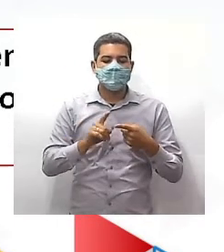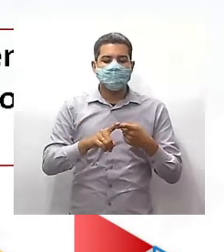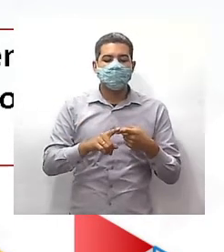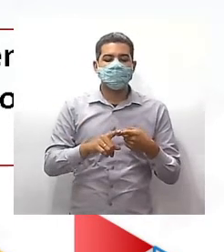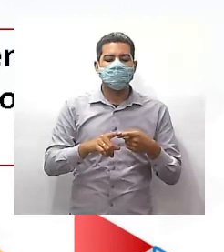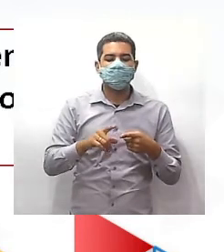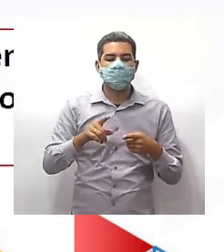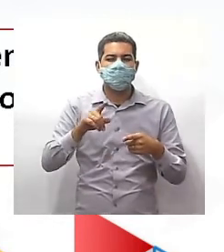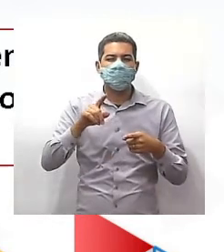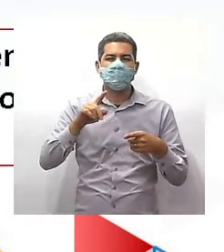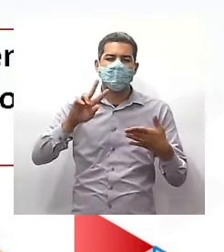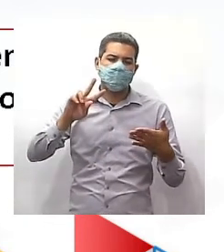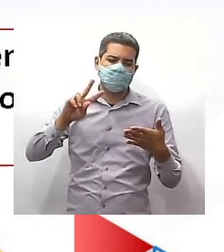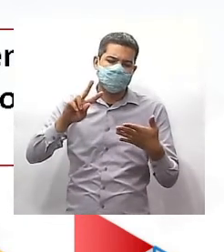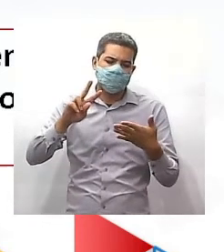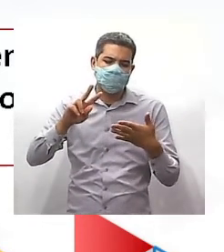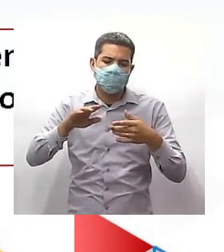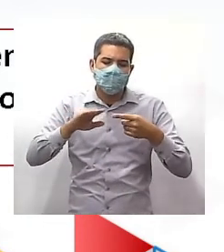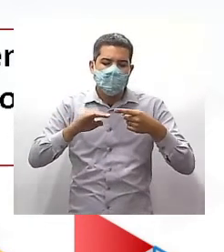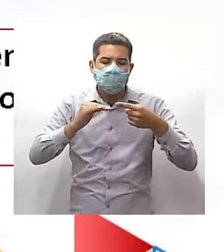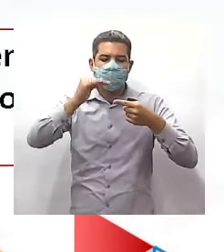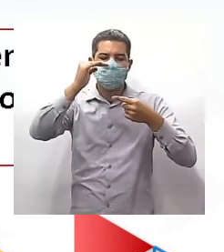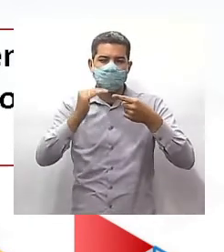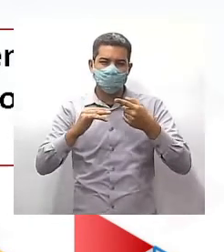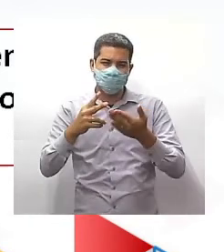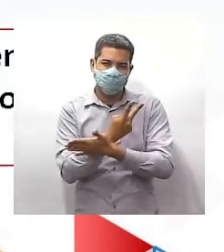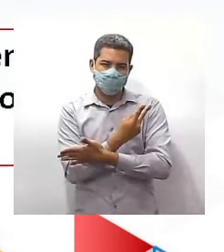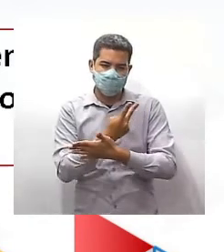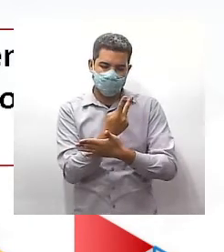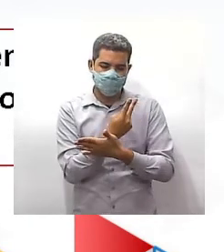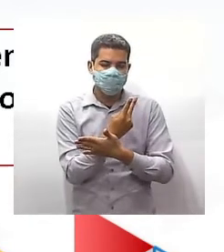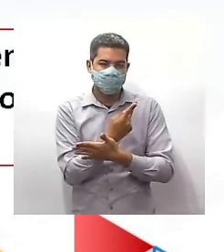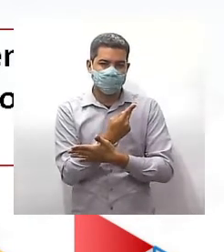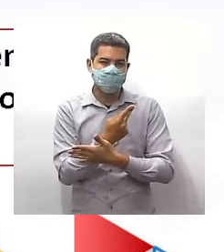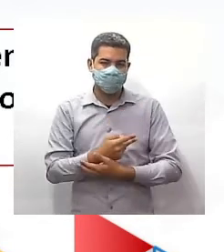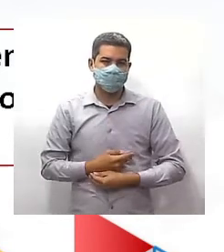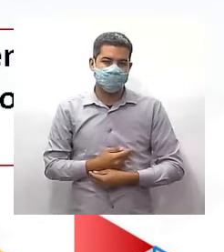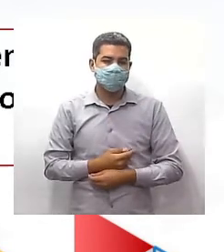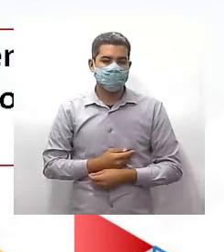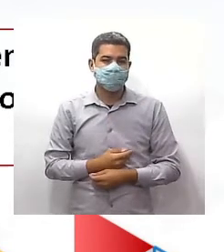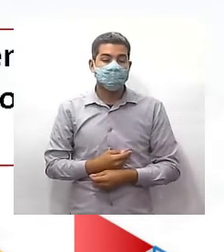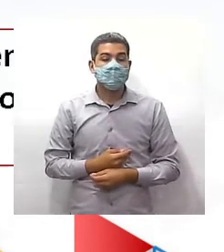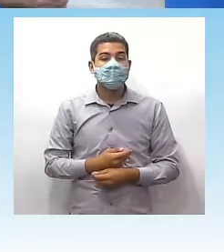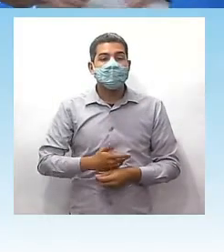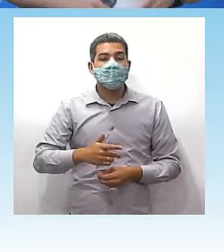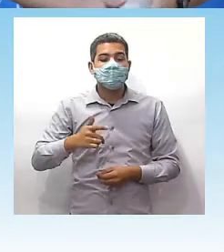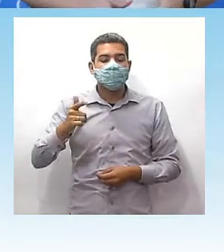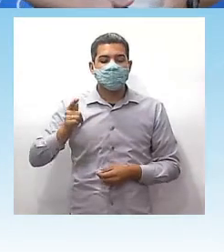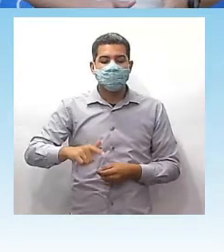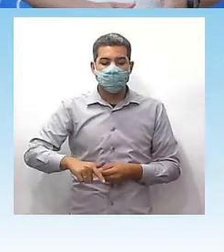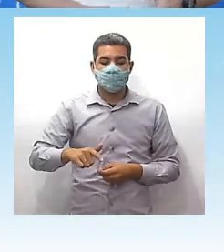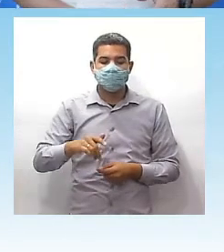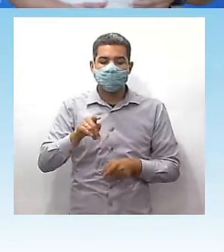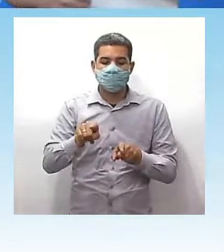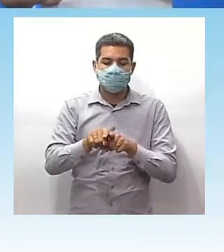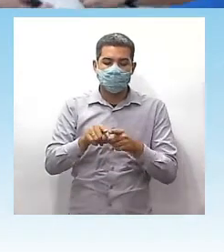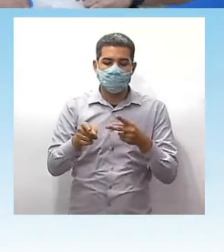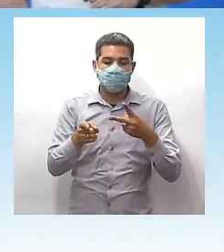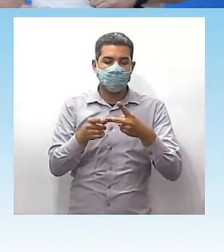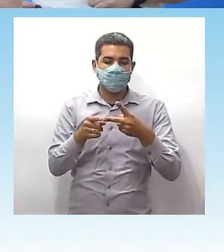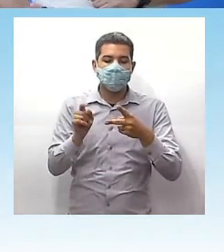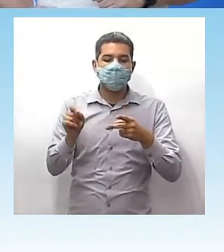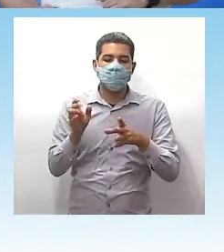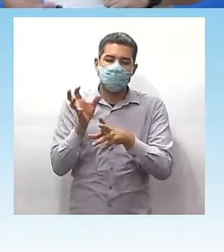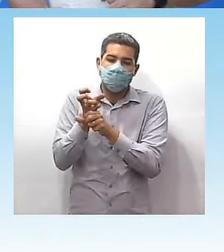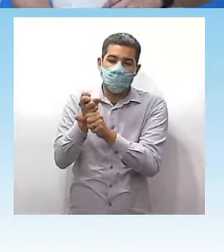direto, constantemente na imprensa aí falando sobre a margem de erro, tá bom? E o nível de confiança, que é